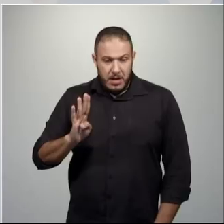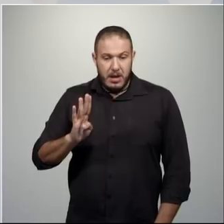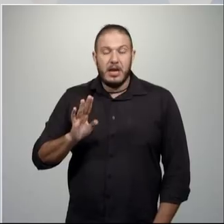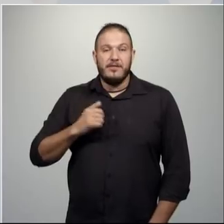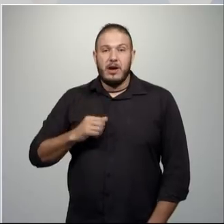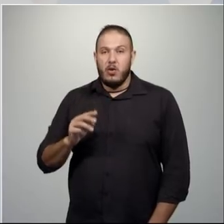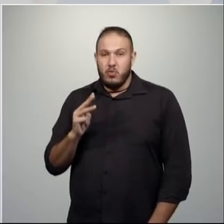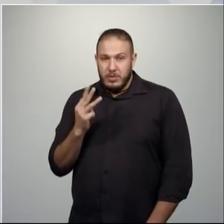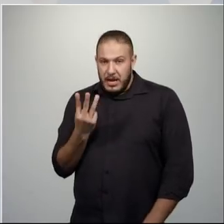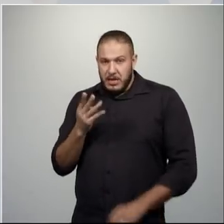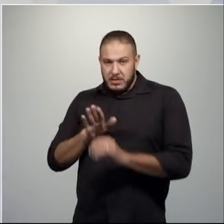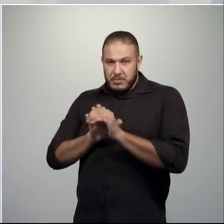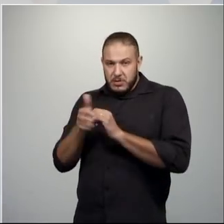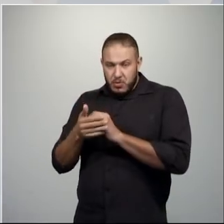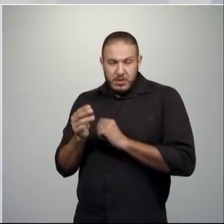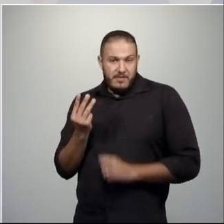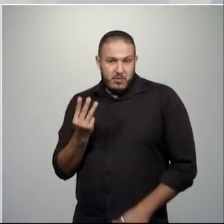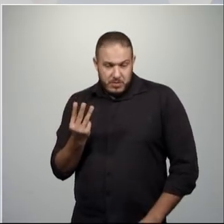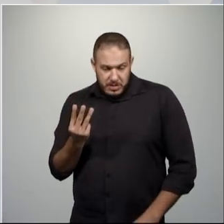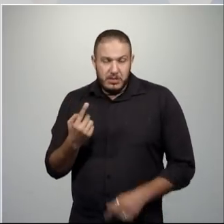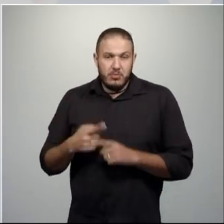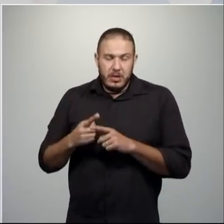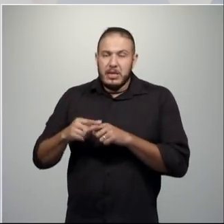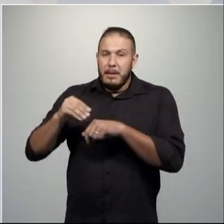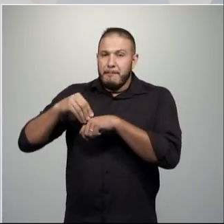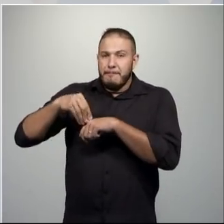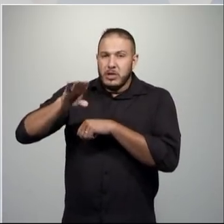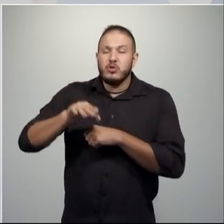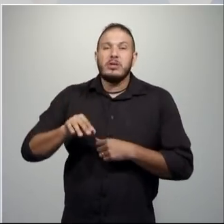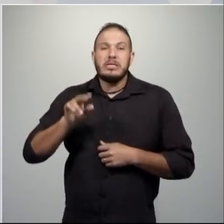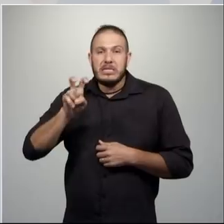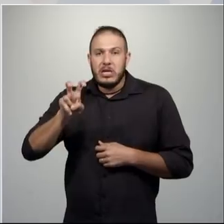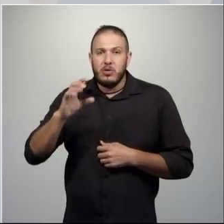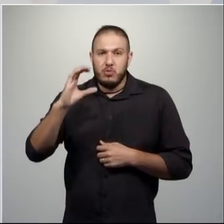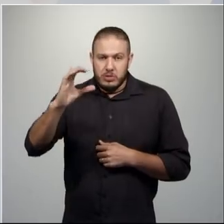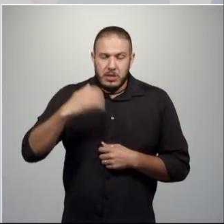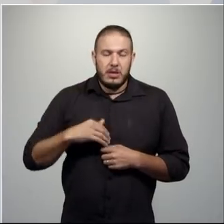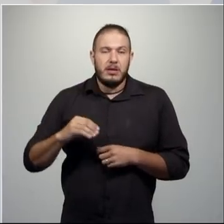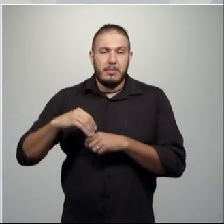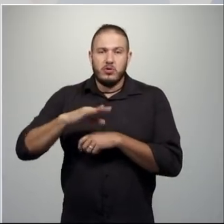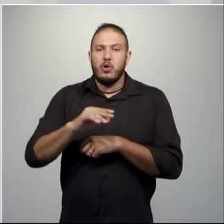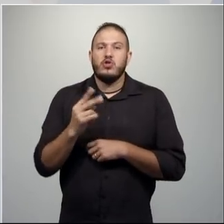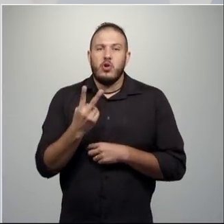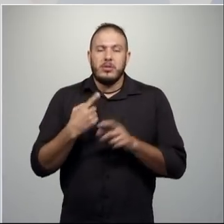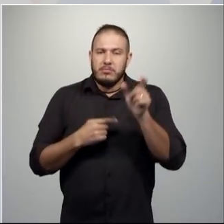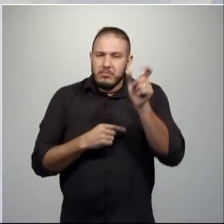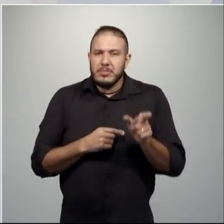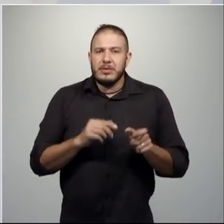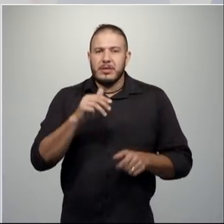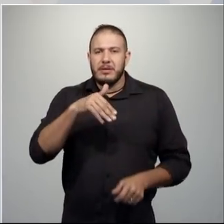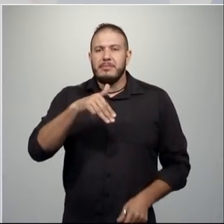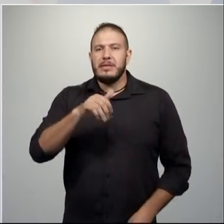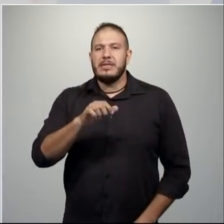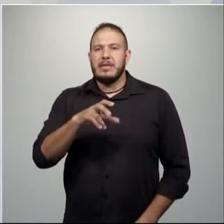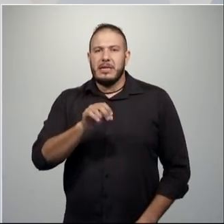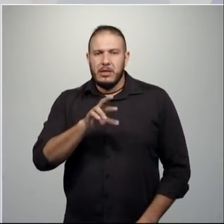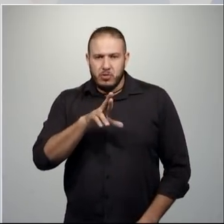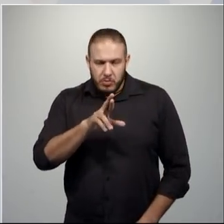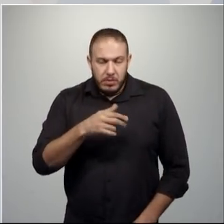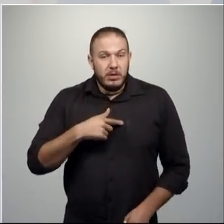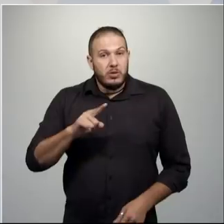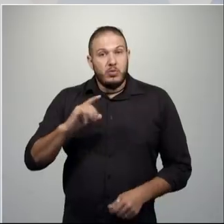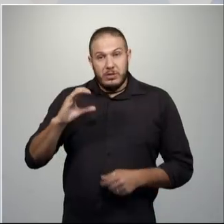bitcoins porque ele passou cinco para o nosso ser e dois para o minerador e aí eu não sei fica então com